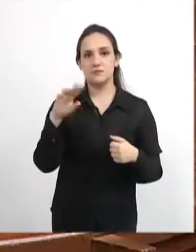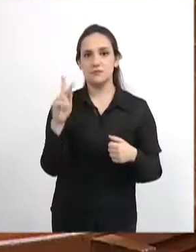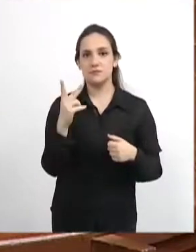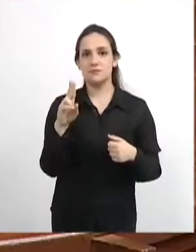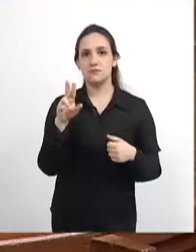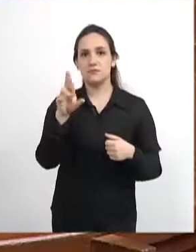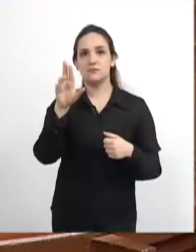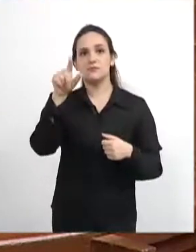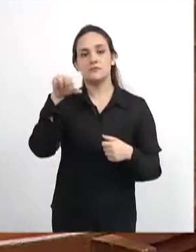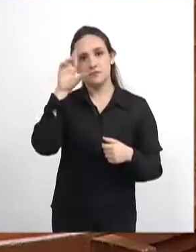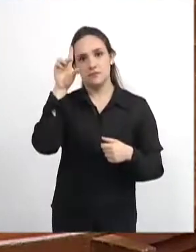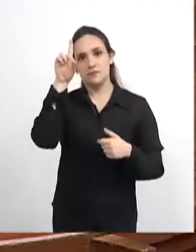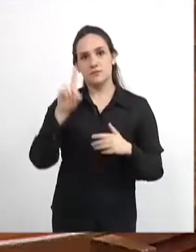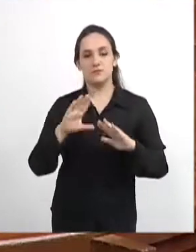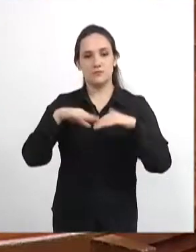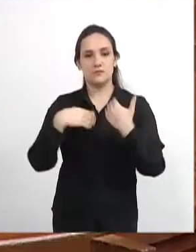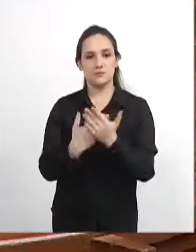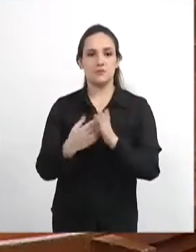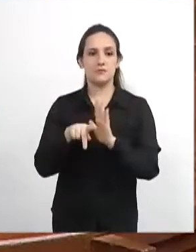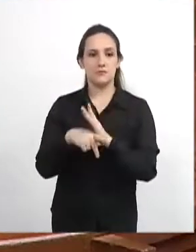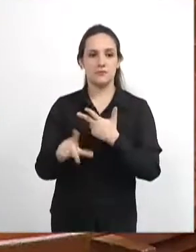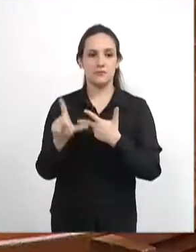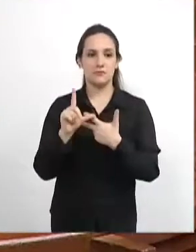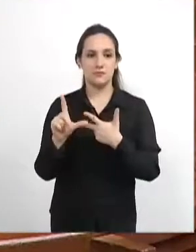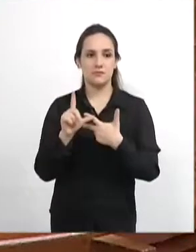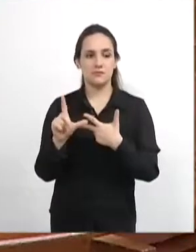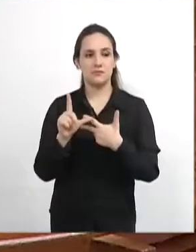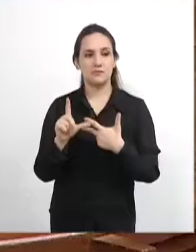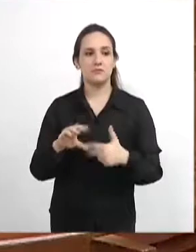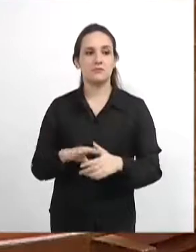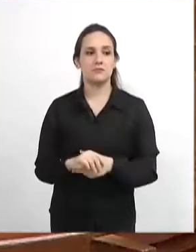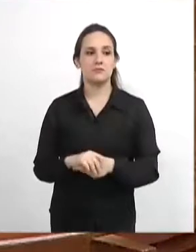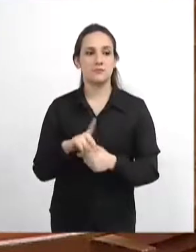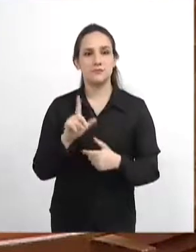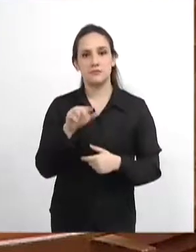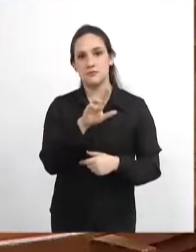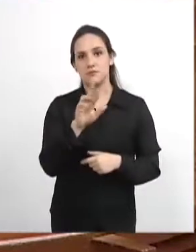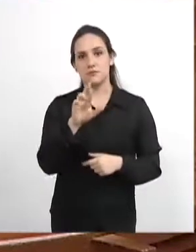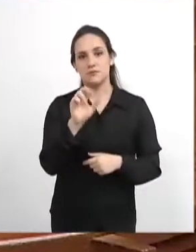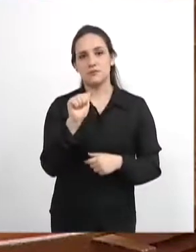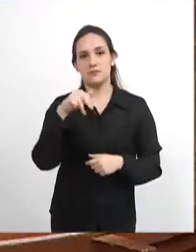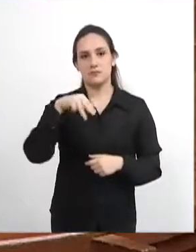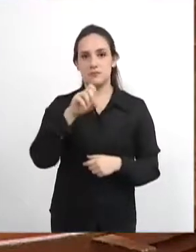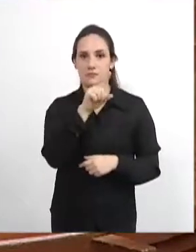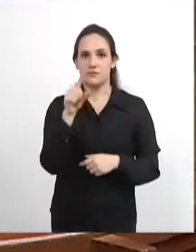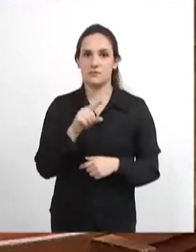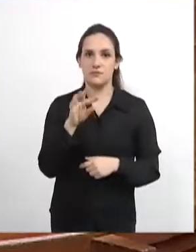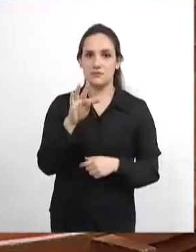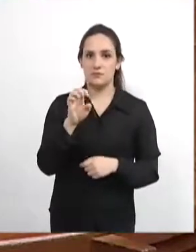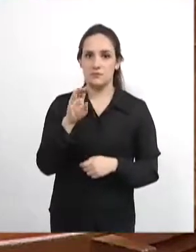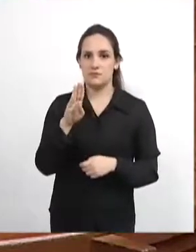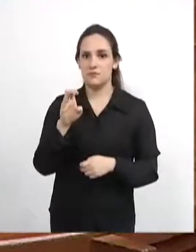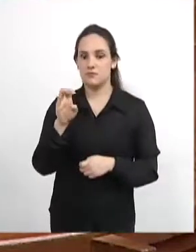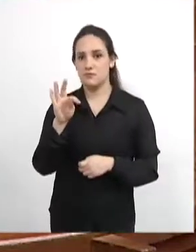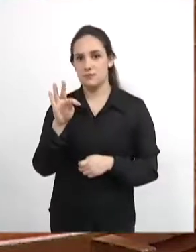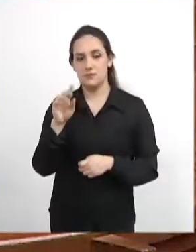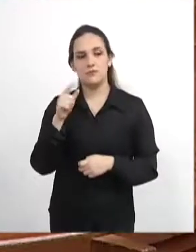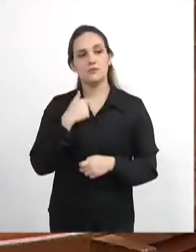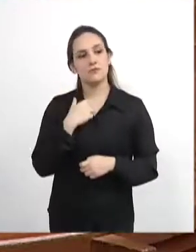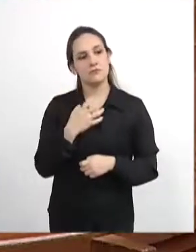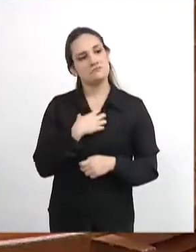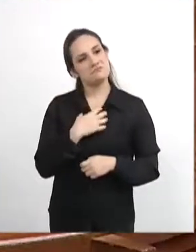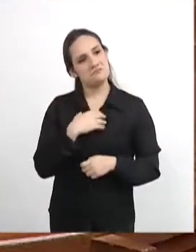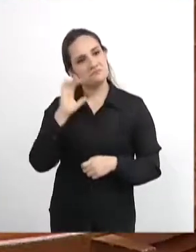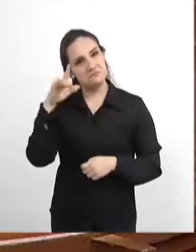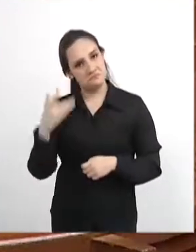é diretor da escola do Legislativo Rames Tebet, que eu tive o privilégio Benhur, de